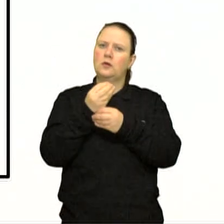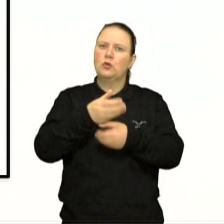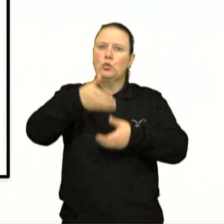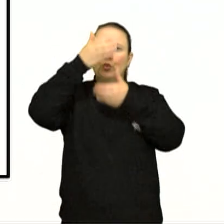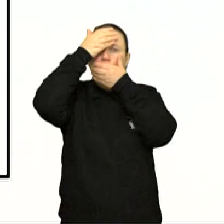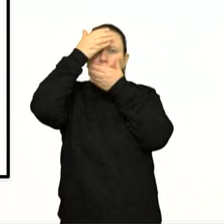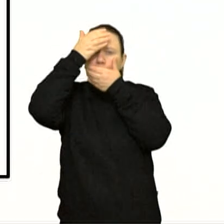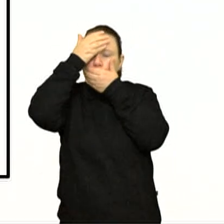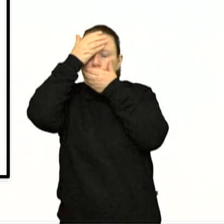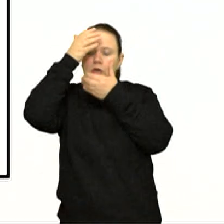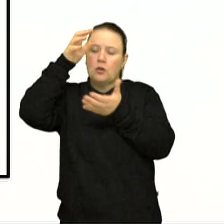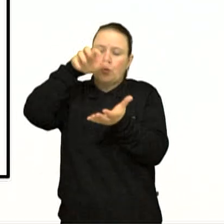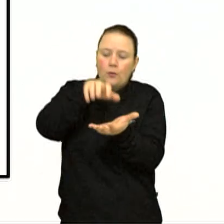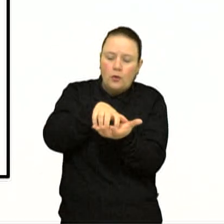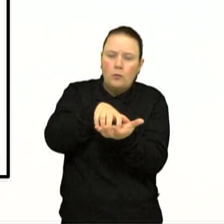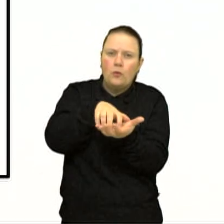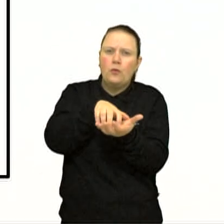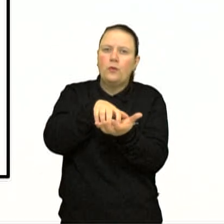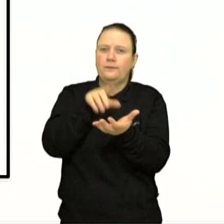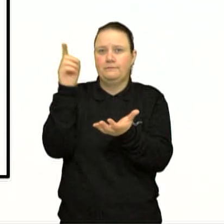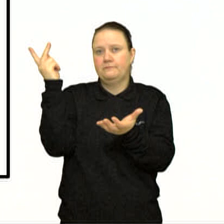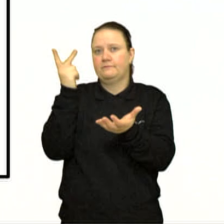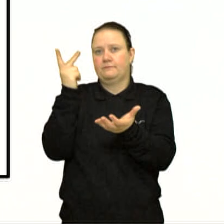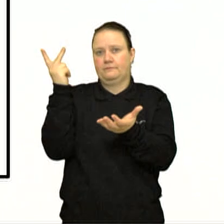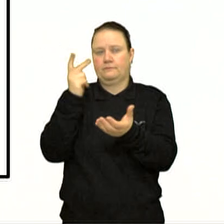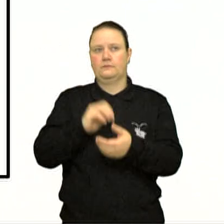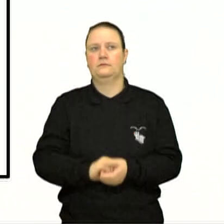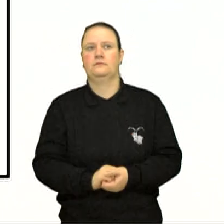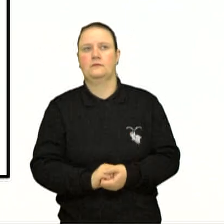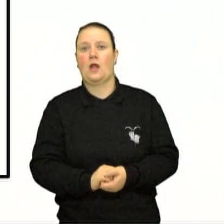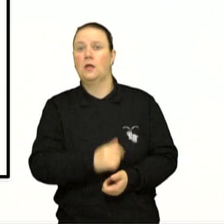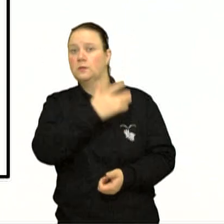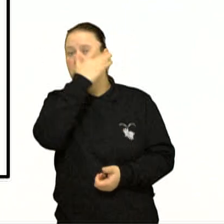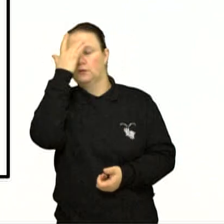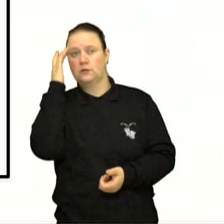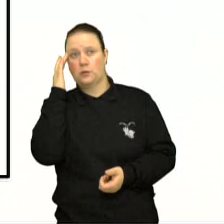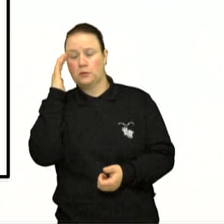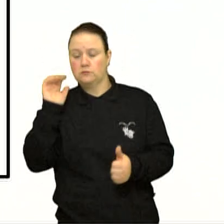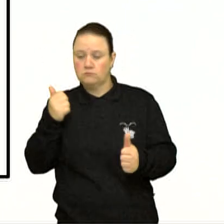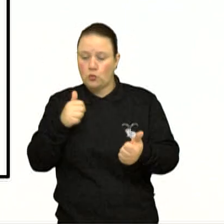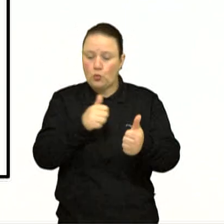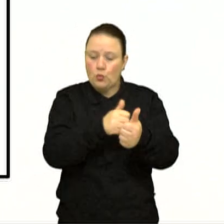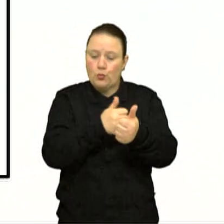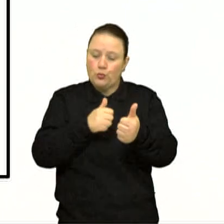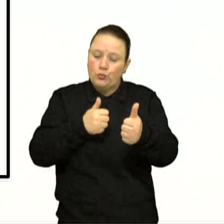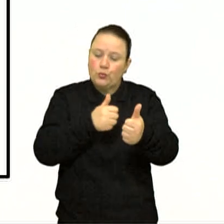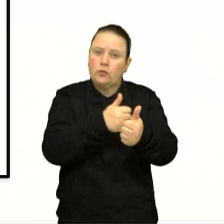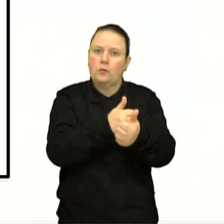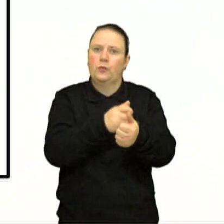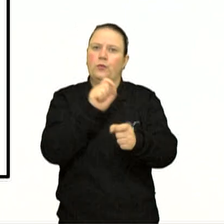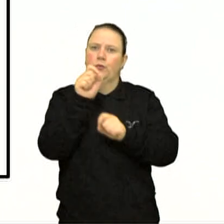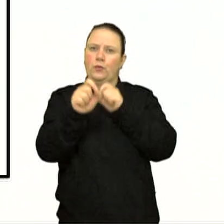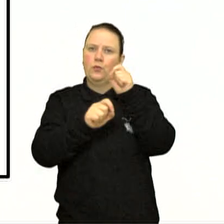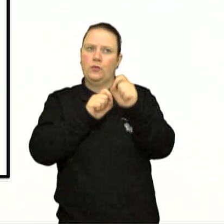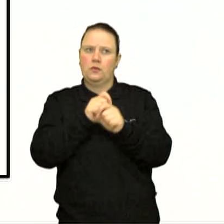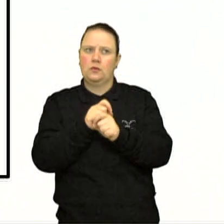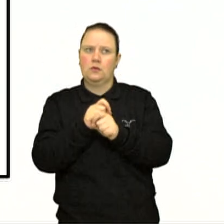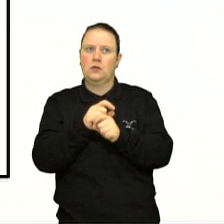Islã ou é o islamismo, tá? E quem segue essa religião são os